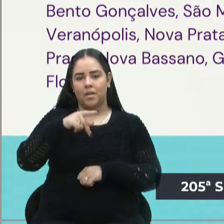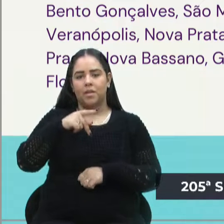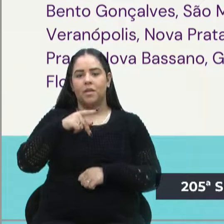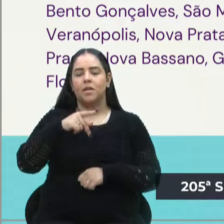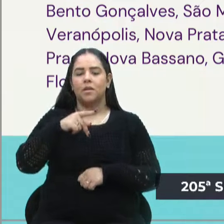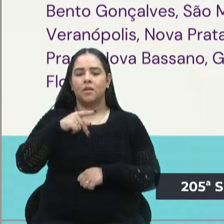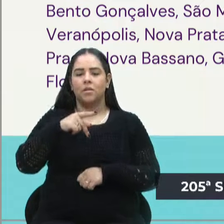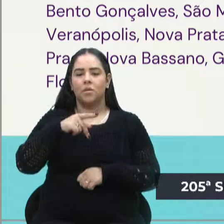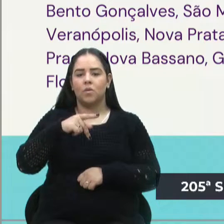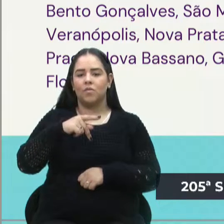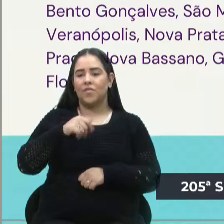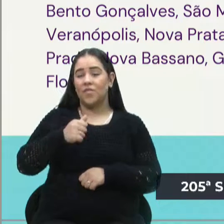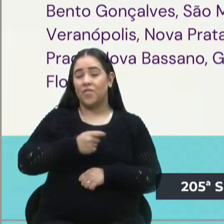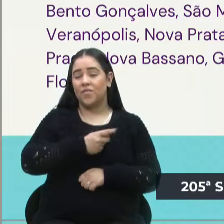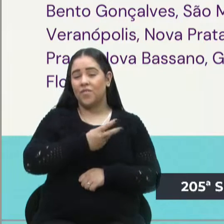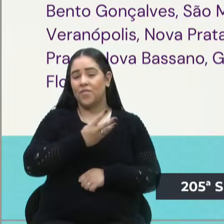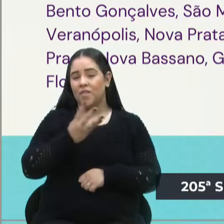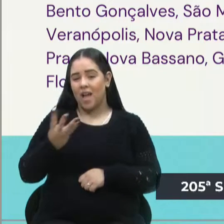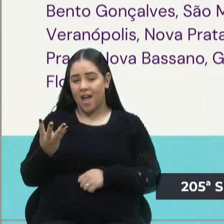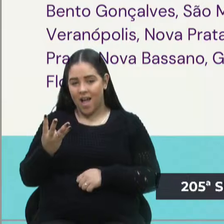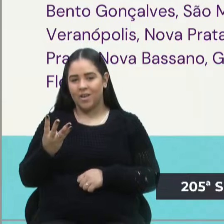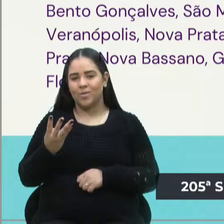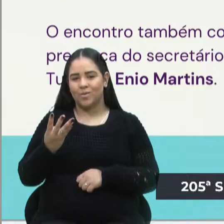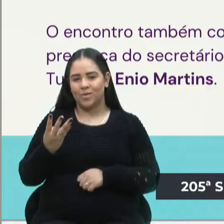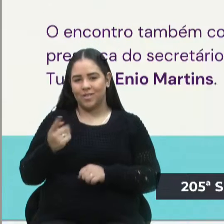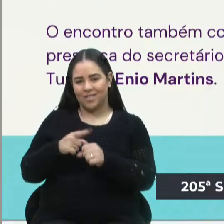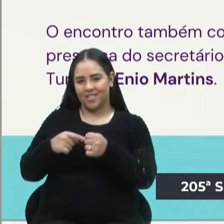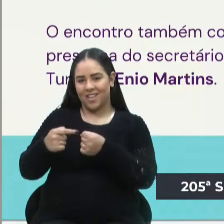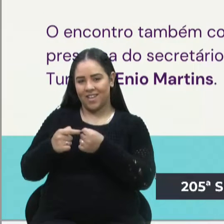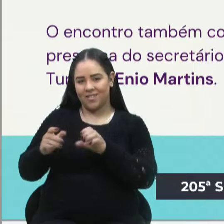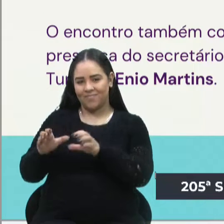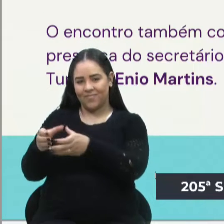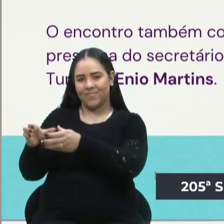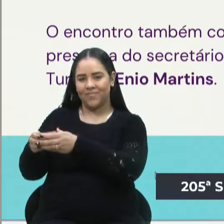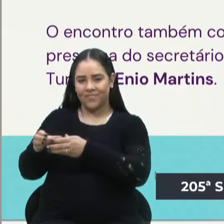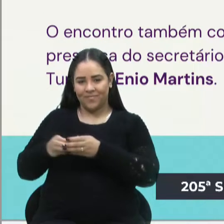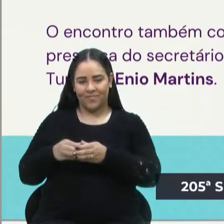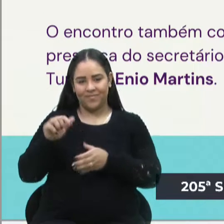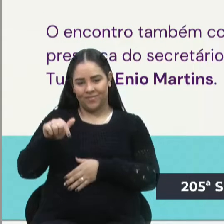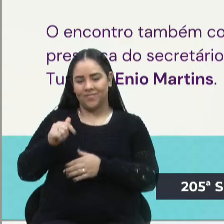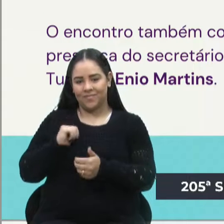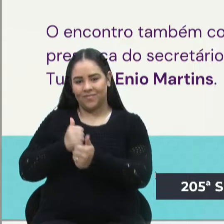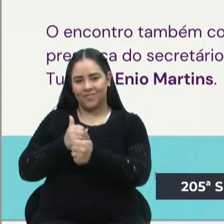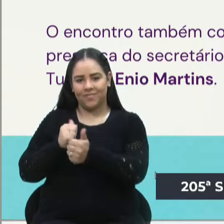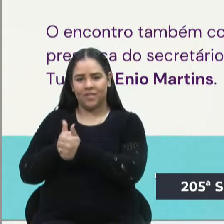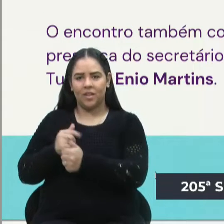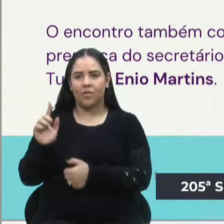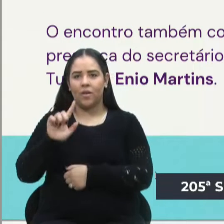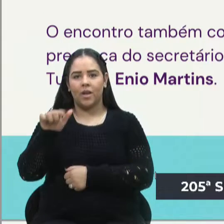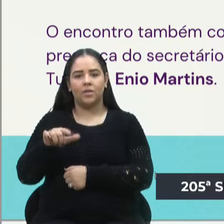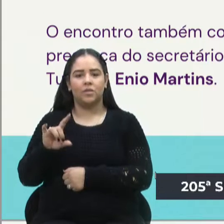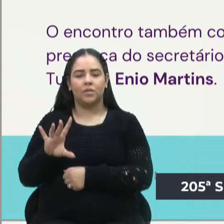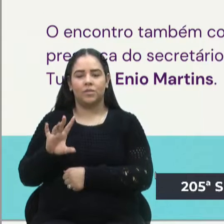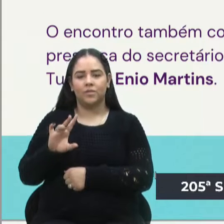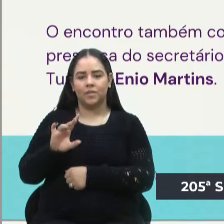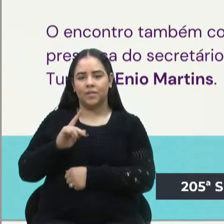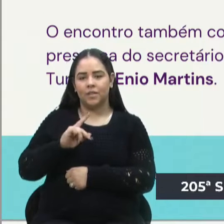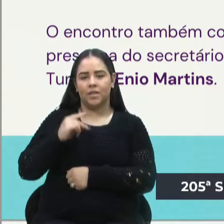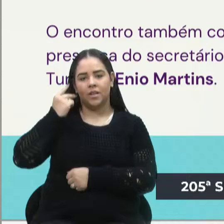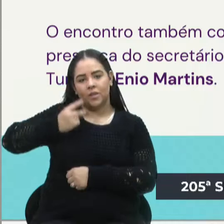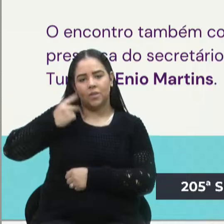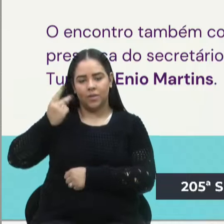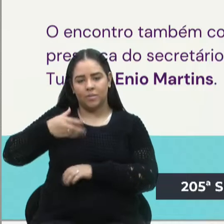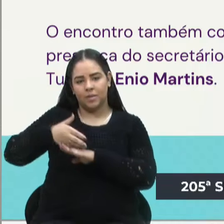Bassano, Guabiju, Vila Flores, em que não apenas os vereadores, né, estiveram presentes, mas que também